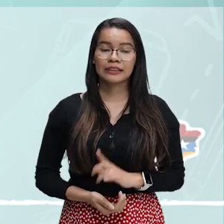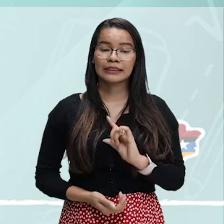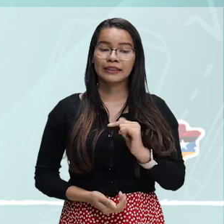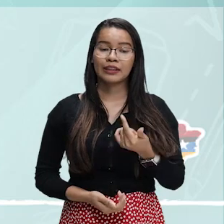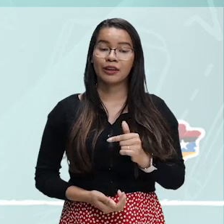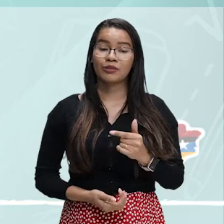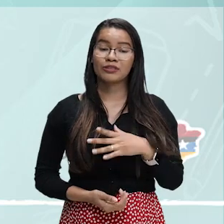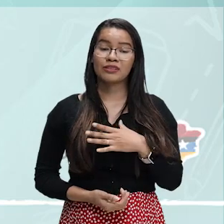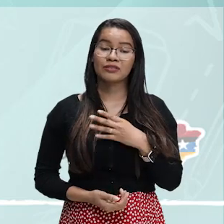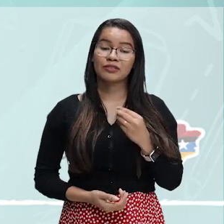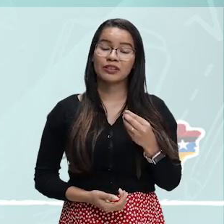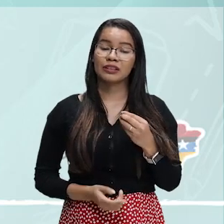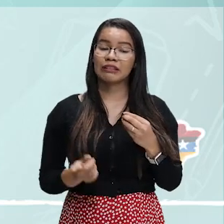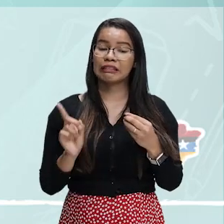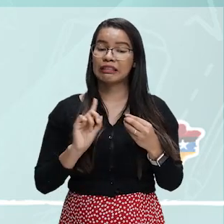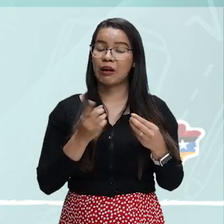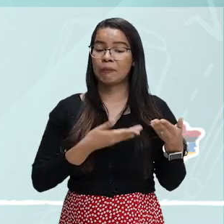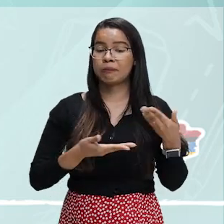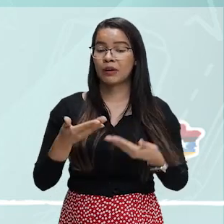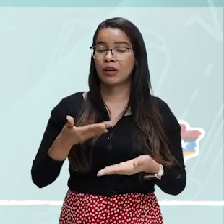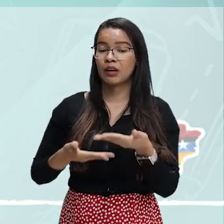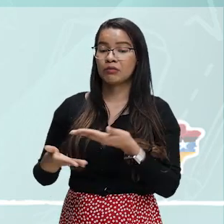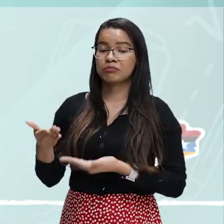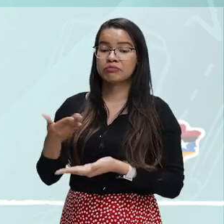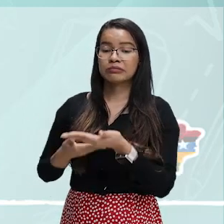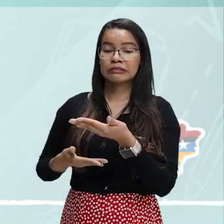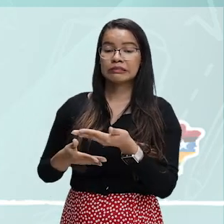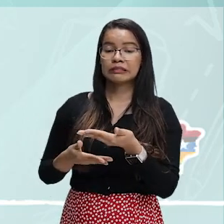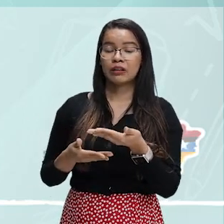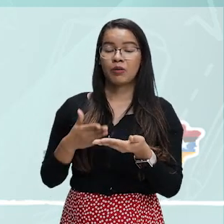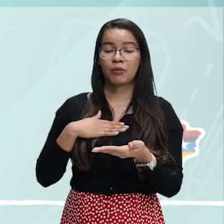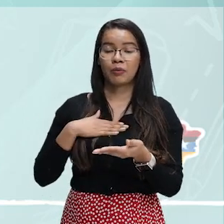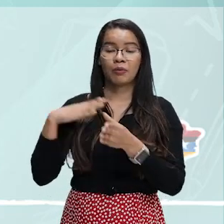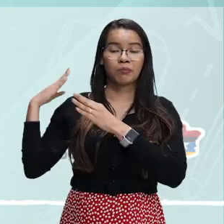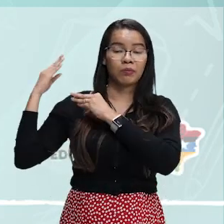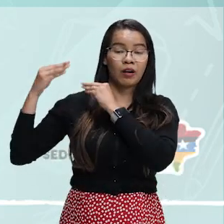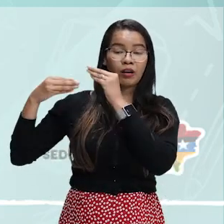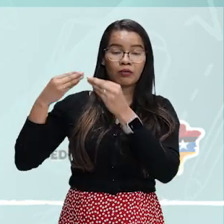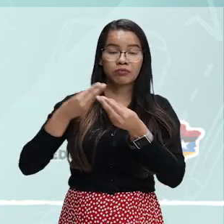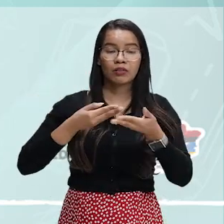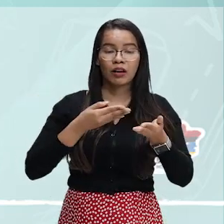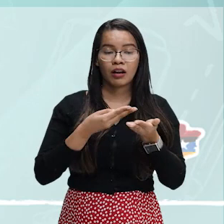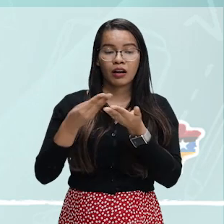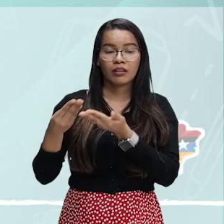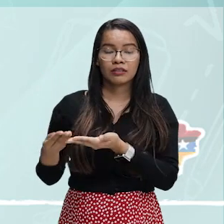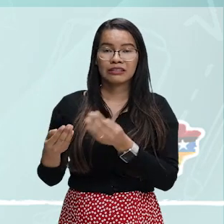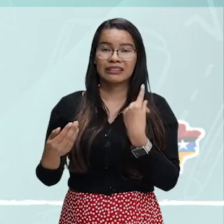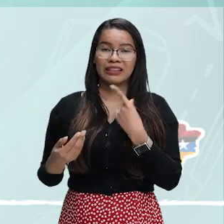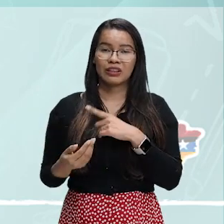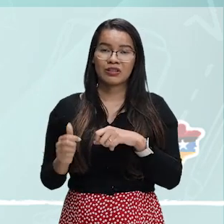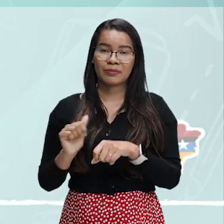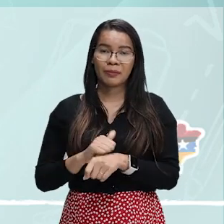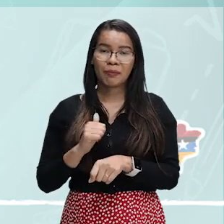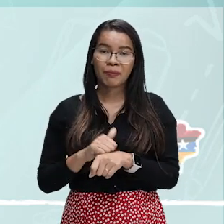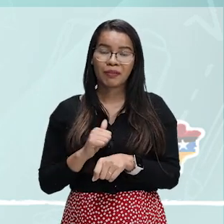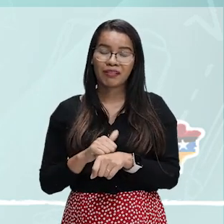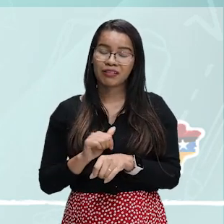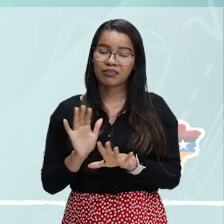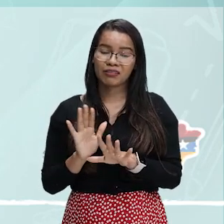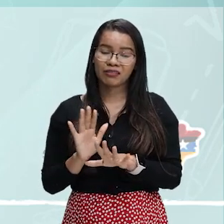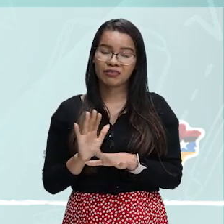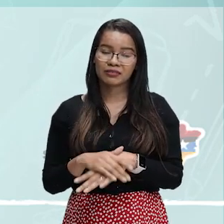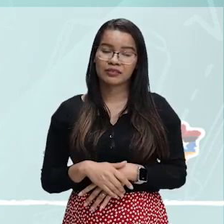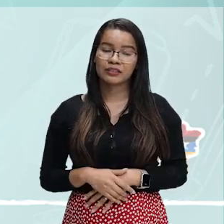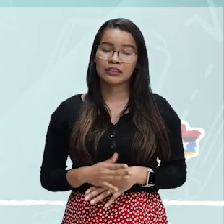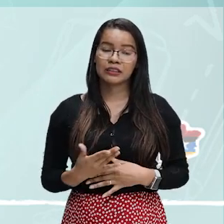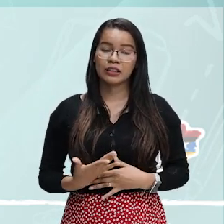Não tive filhos, não transmiti a nenhuma criatura o legado de nossa miséria. De acordo